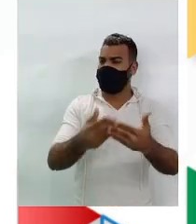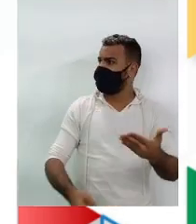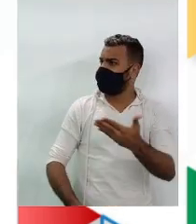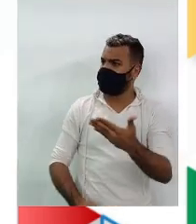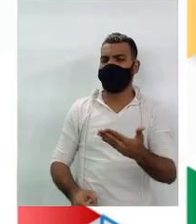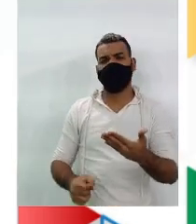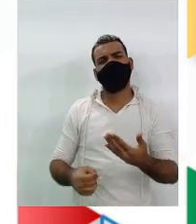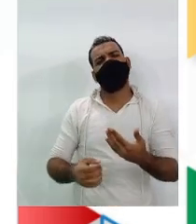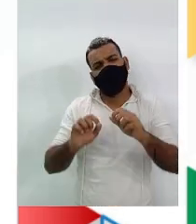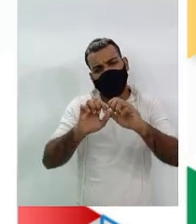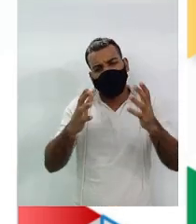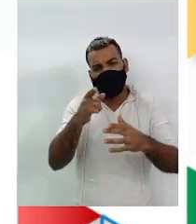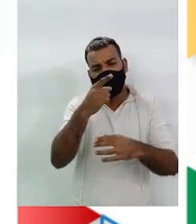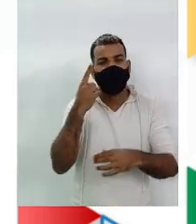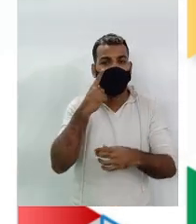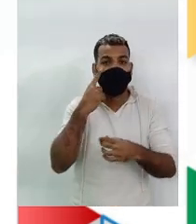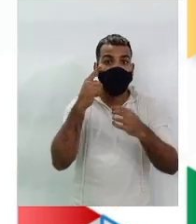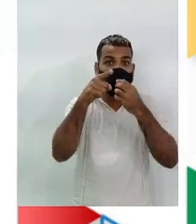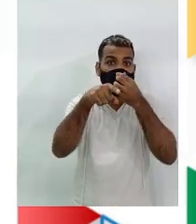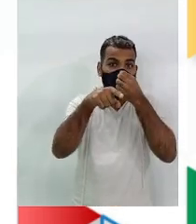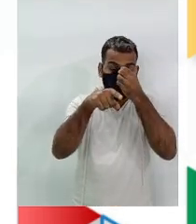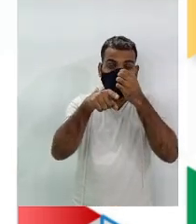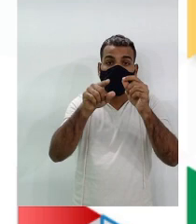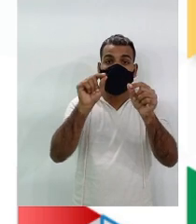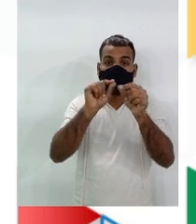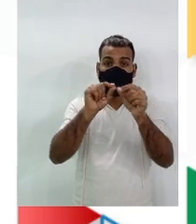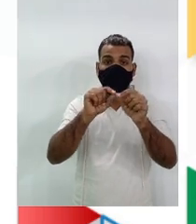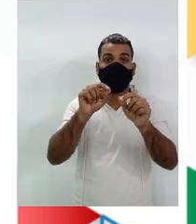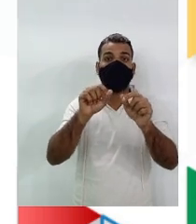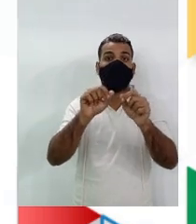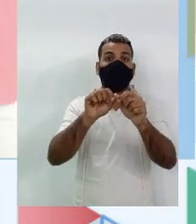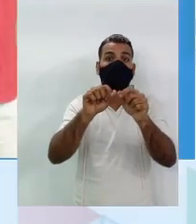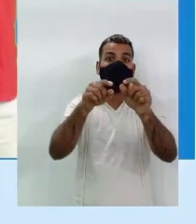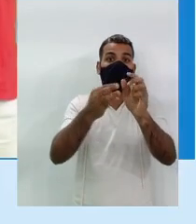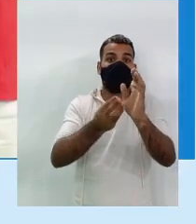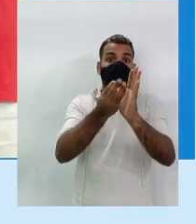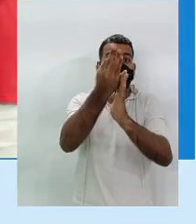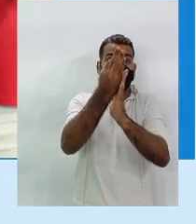aqui, claro, que nós vamos querer que você faça uma atividade, um